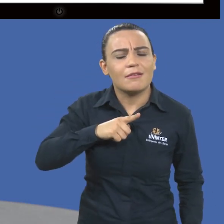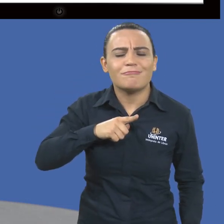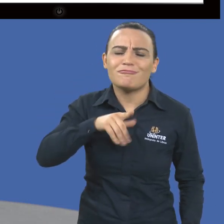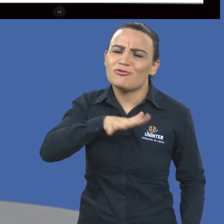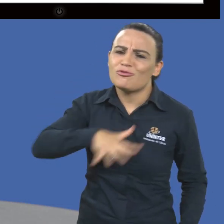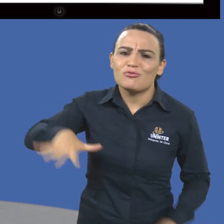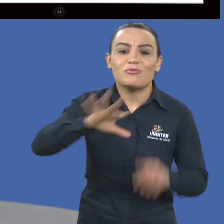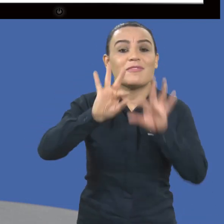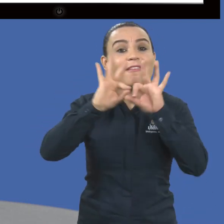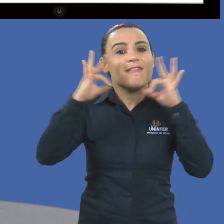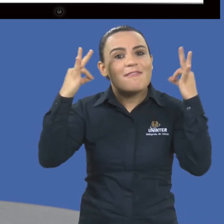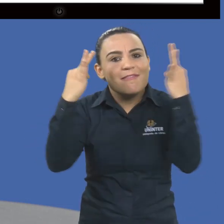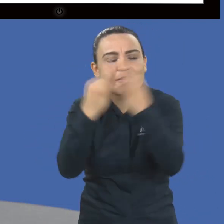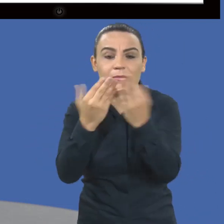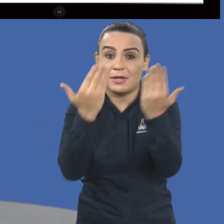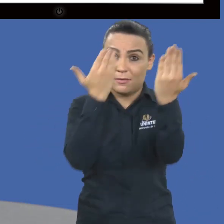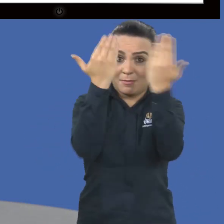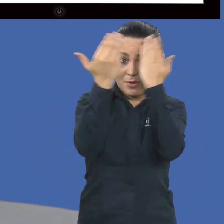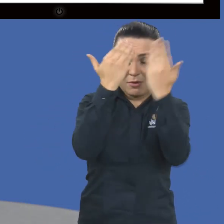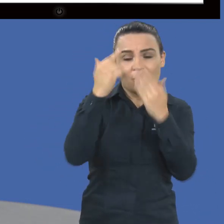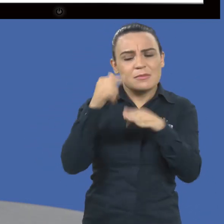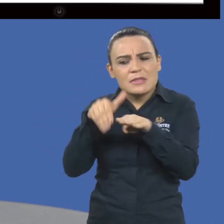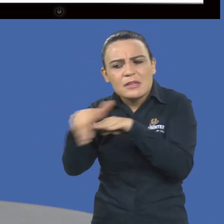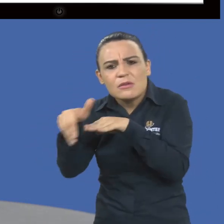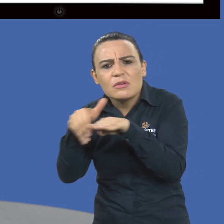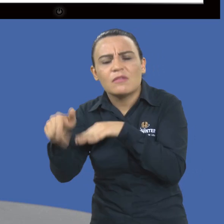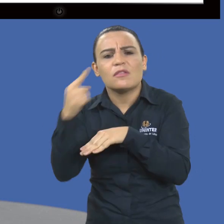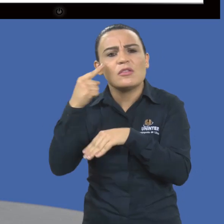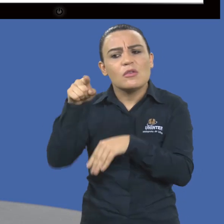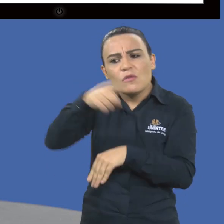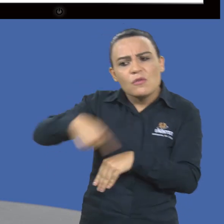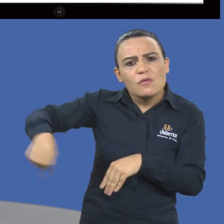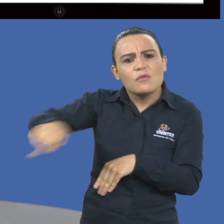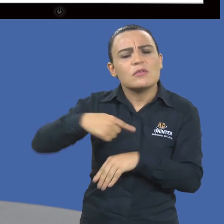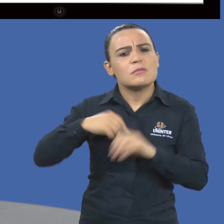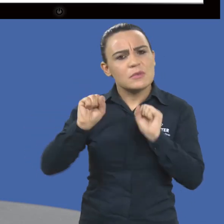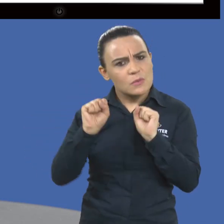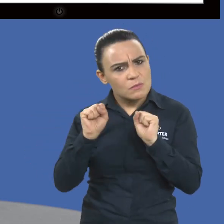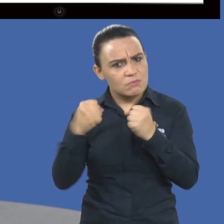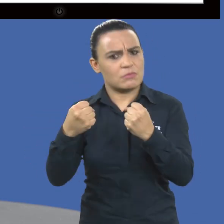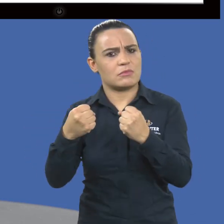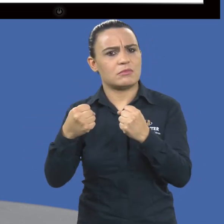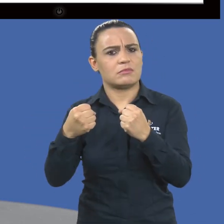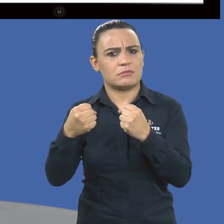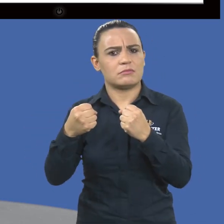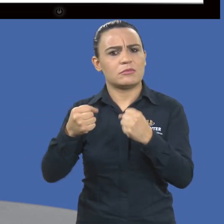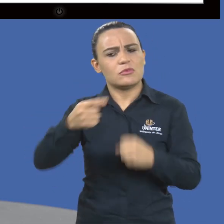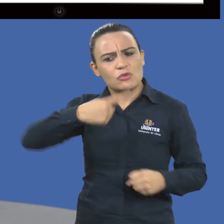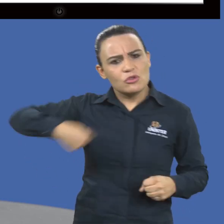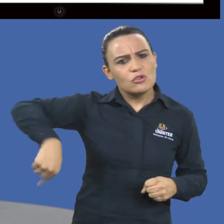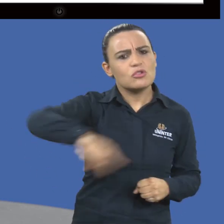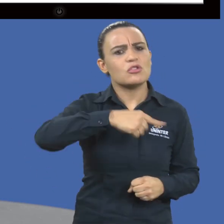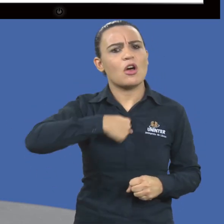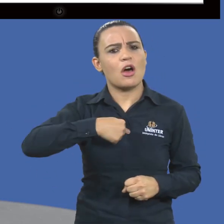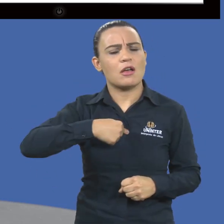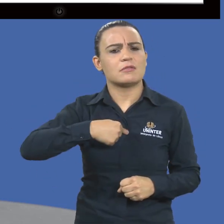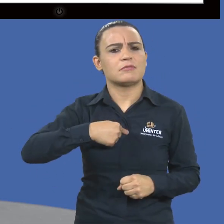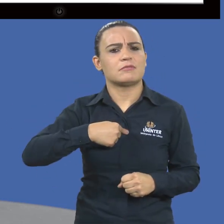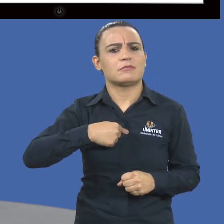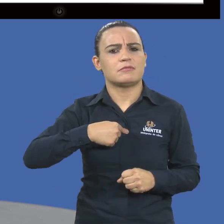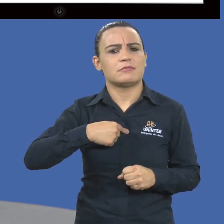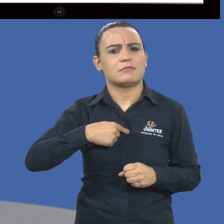com a família. Tem muitos psicólogos hoje que fazem uma atuação muito